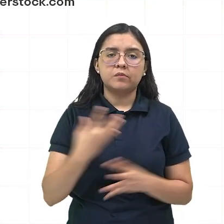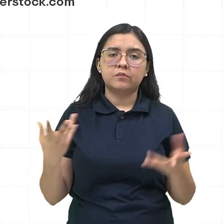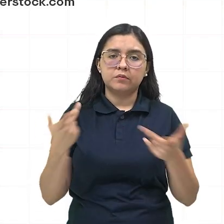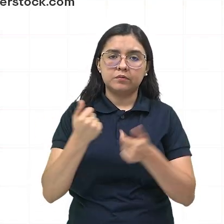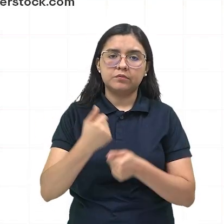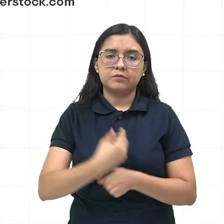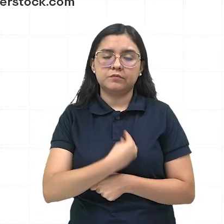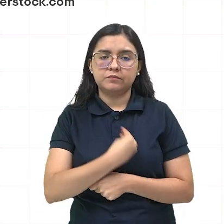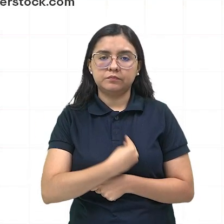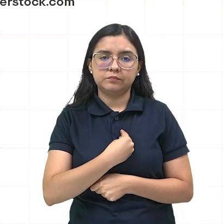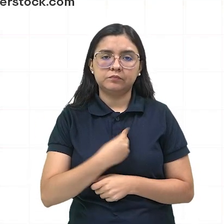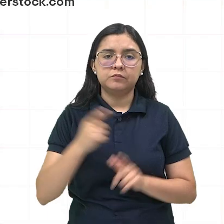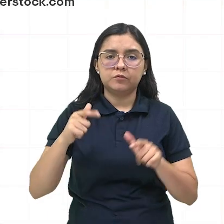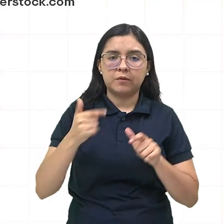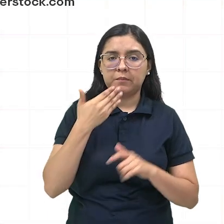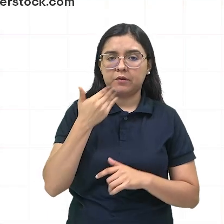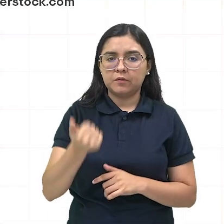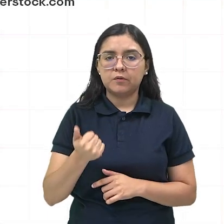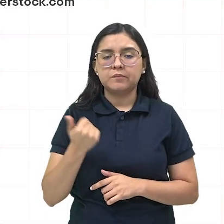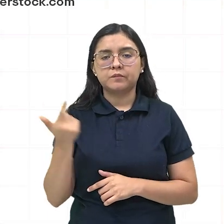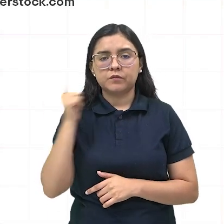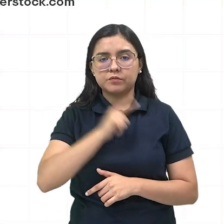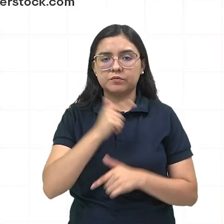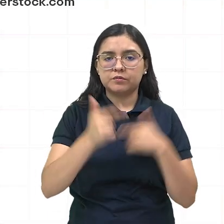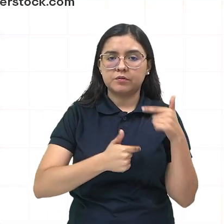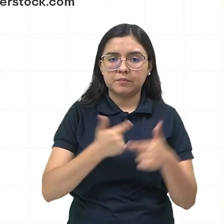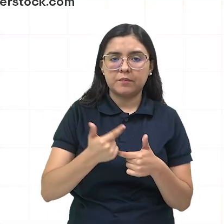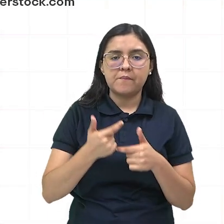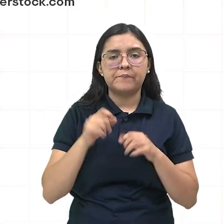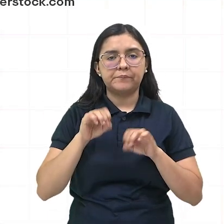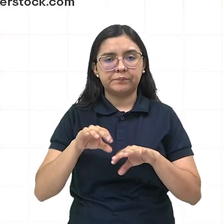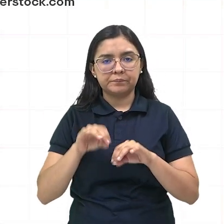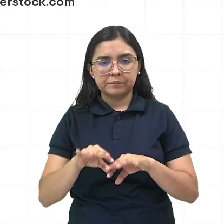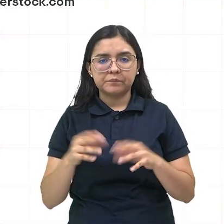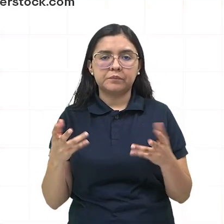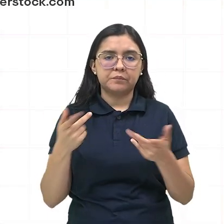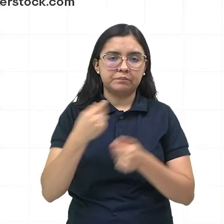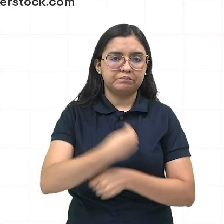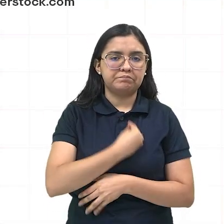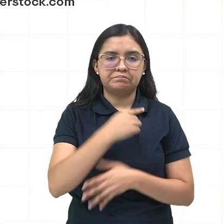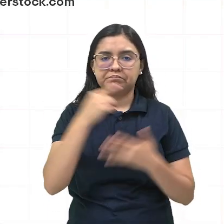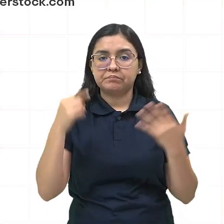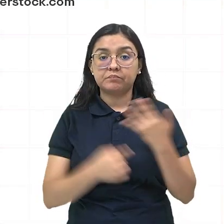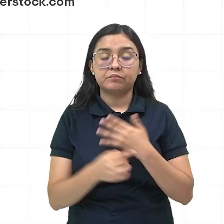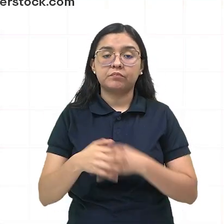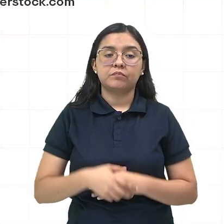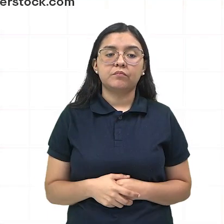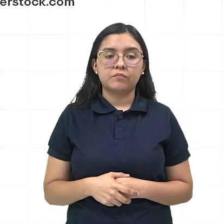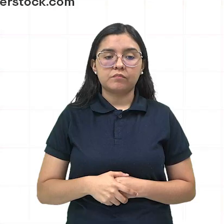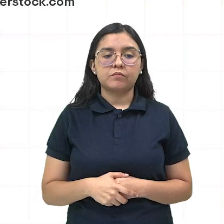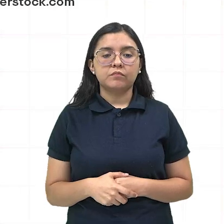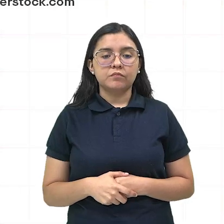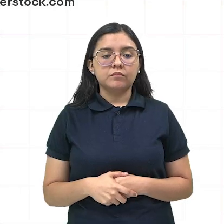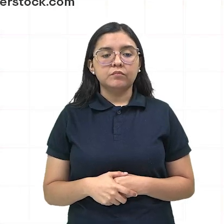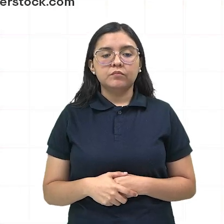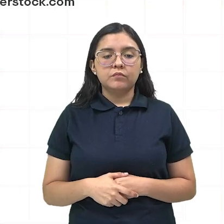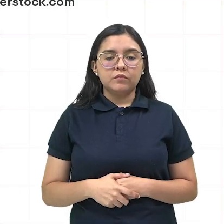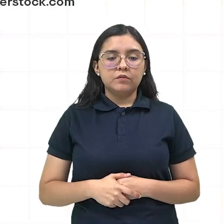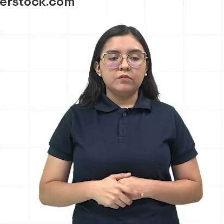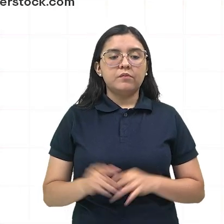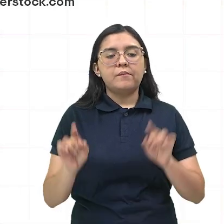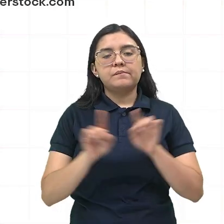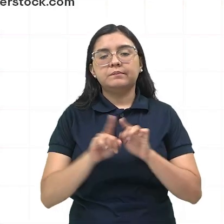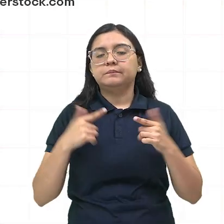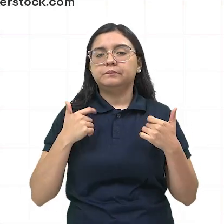mais moderno, conseguir emprego, acesso à educação, qualidade de vida, enfim. Conflitos internos, questão